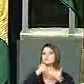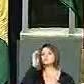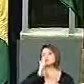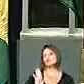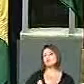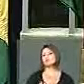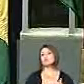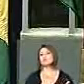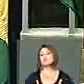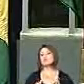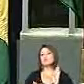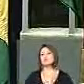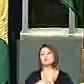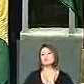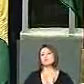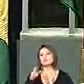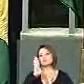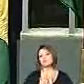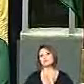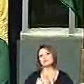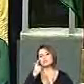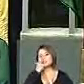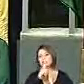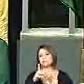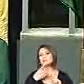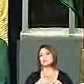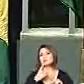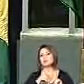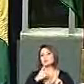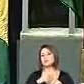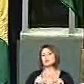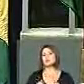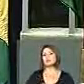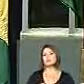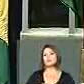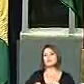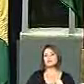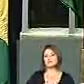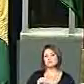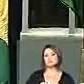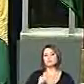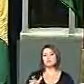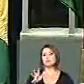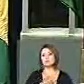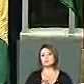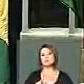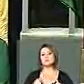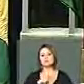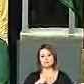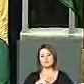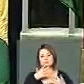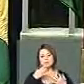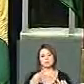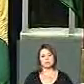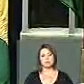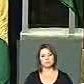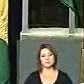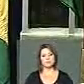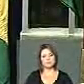um caminho próprio, considerando os desafios da era global para uma inserção soberana e decente,